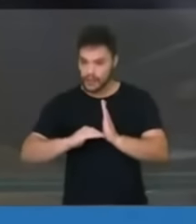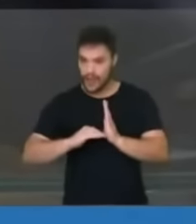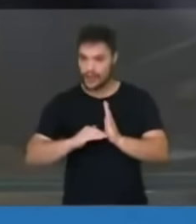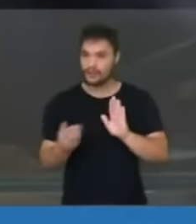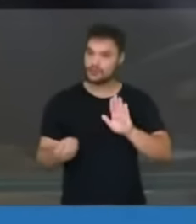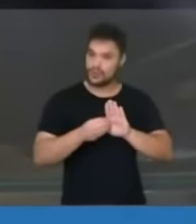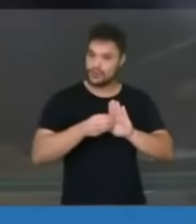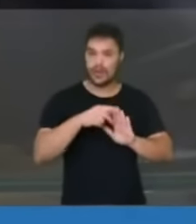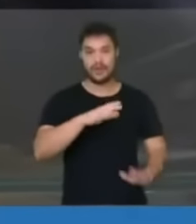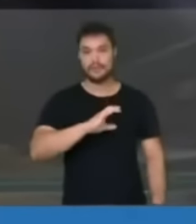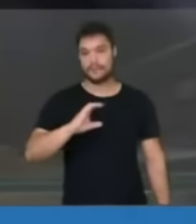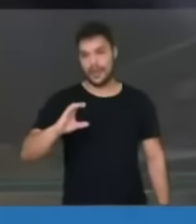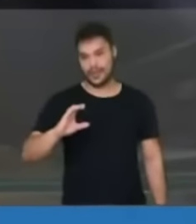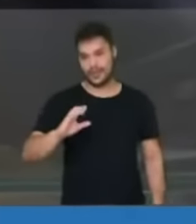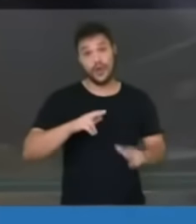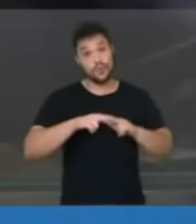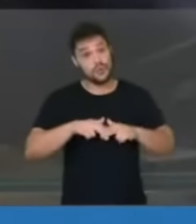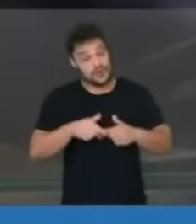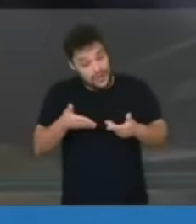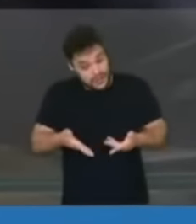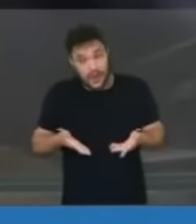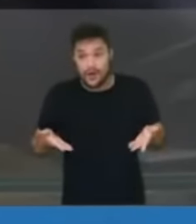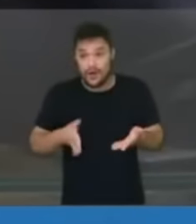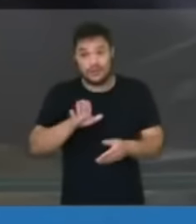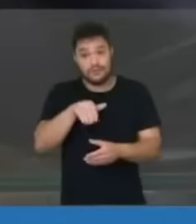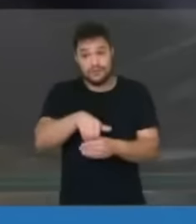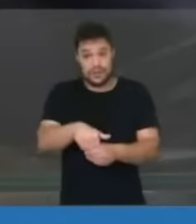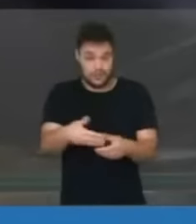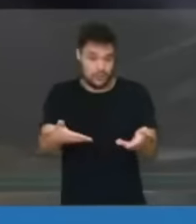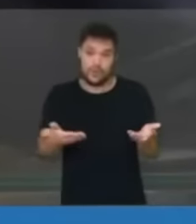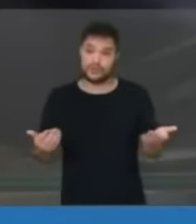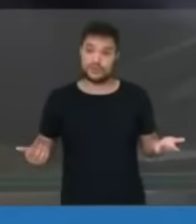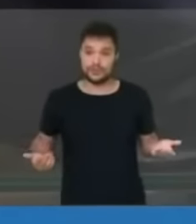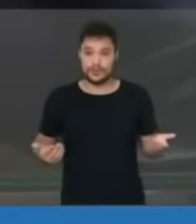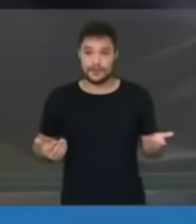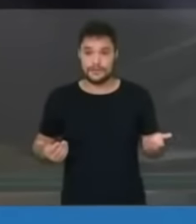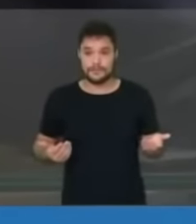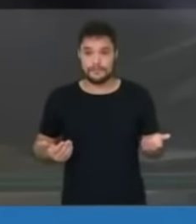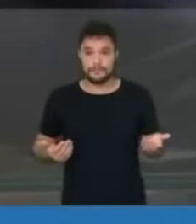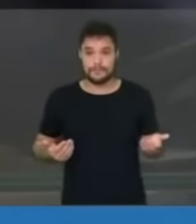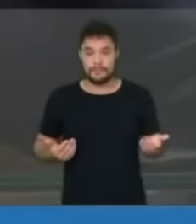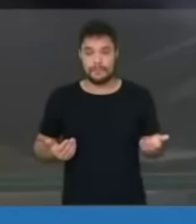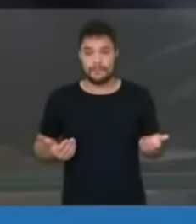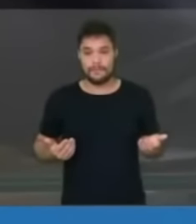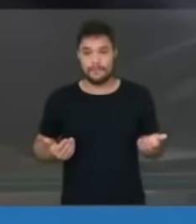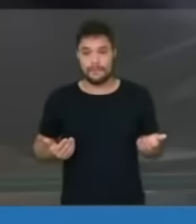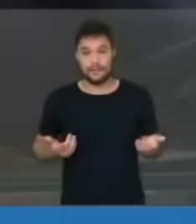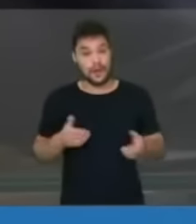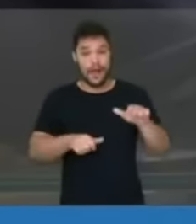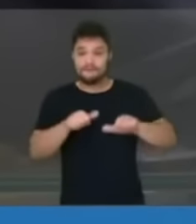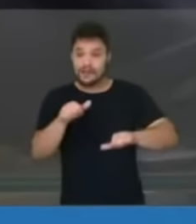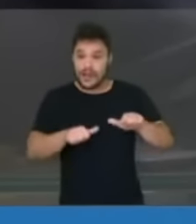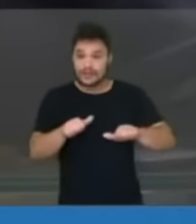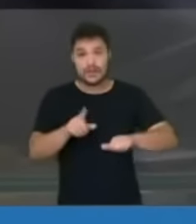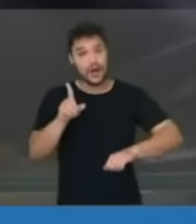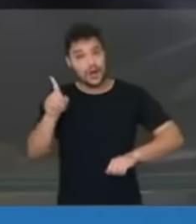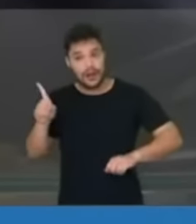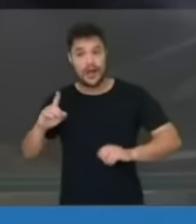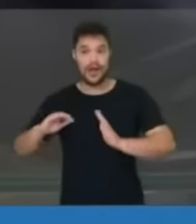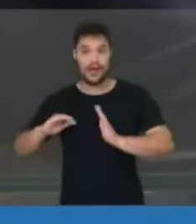PEC, só por isso ela está sendo votada e pautada hoje, para apreciação naquela casa de